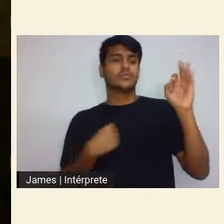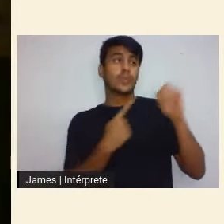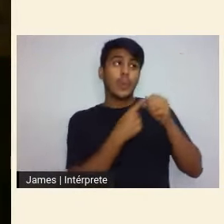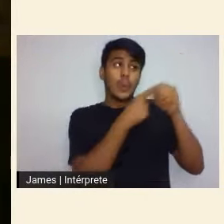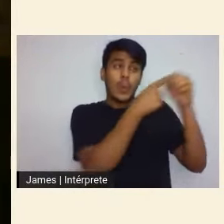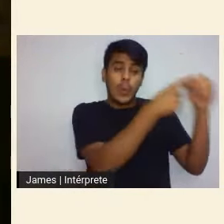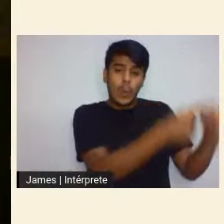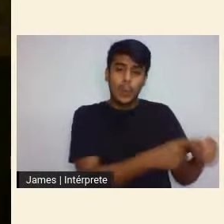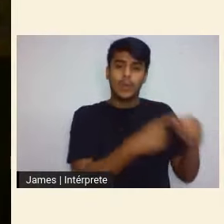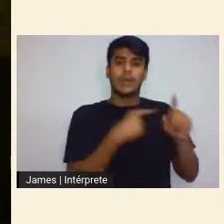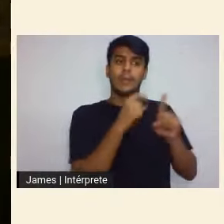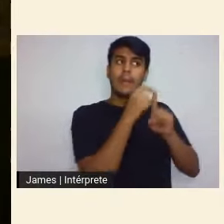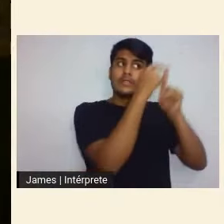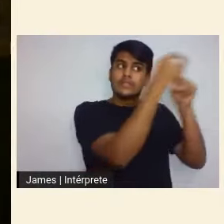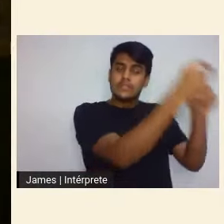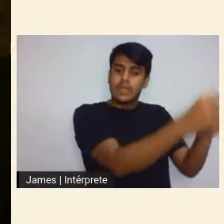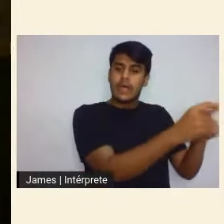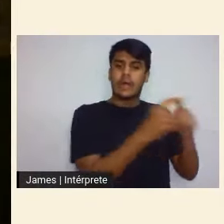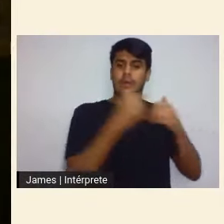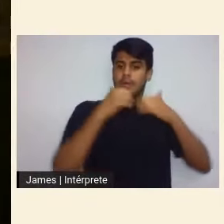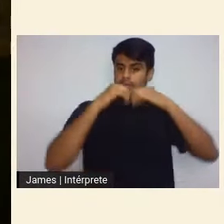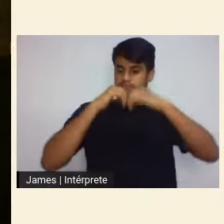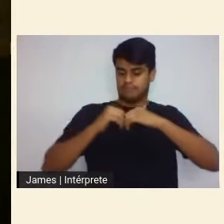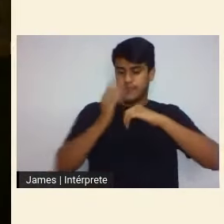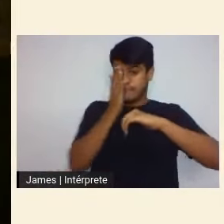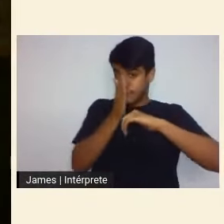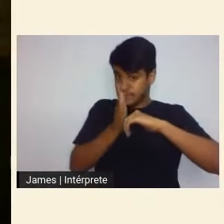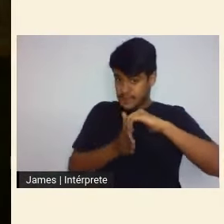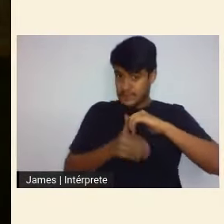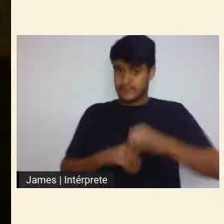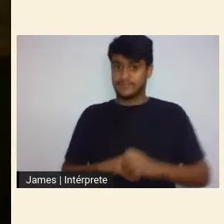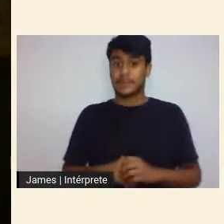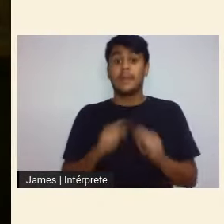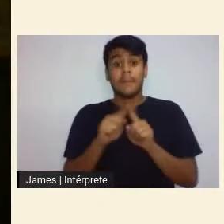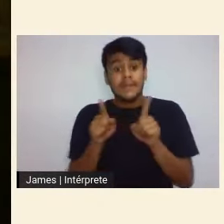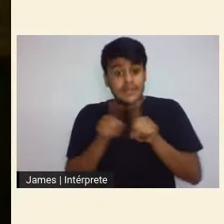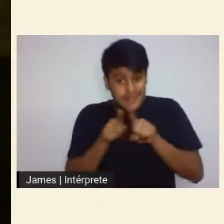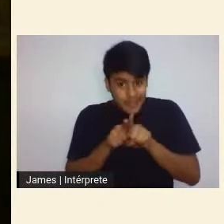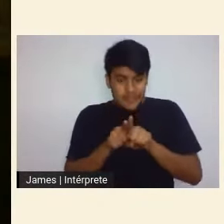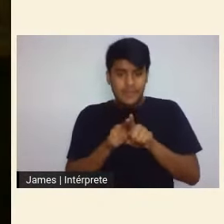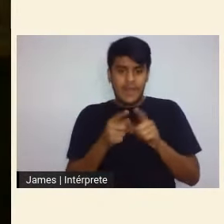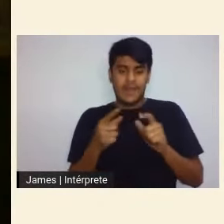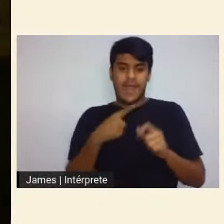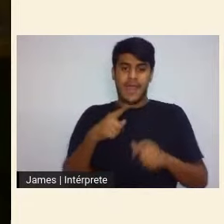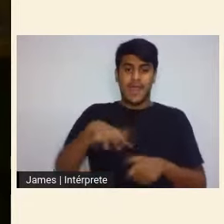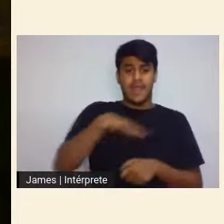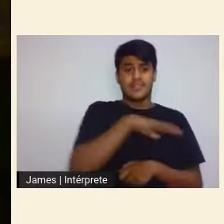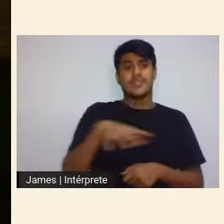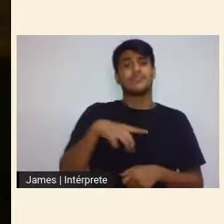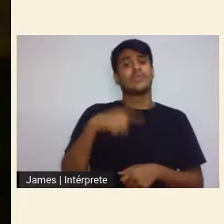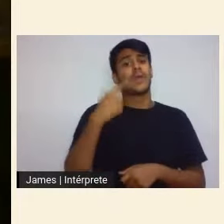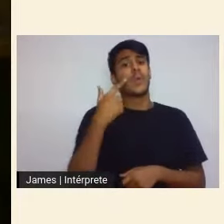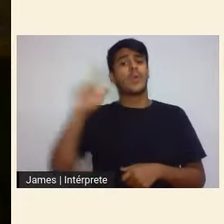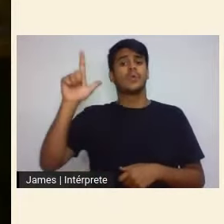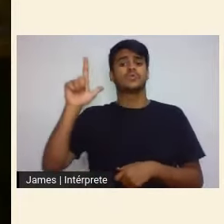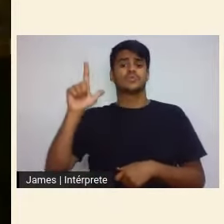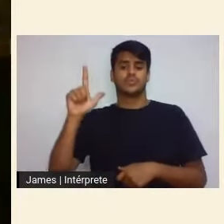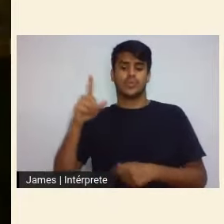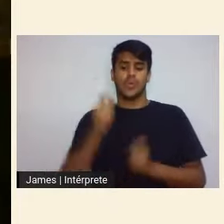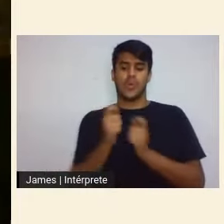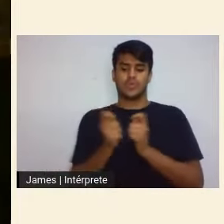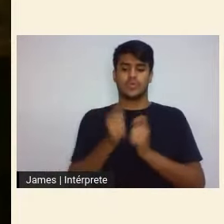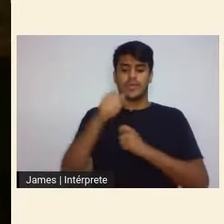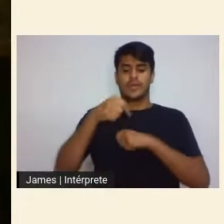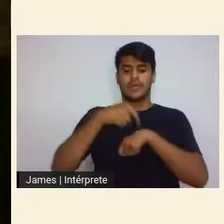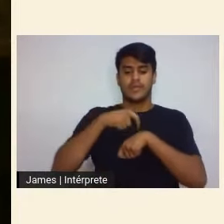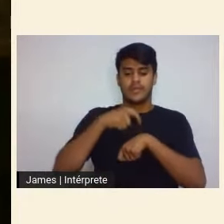marginal e fronteiriço. Do mesmo modo, a região está circunscrita a outro domínio do tempo, com balizas marcadas